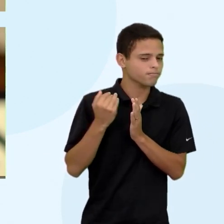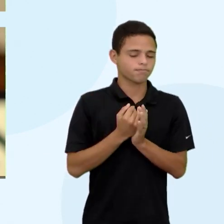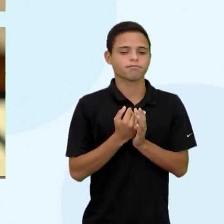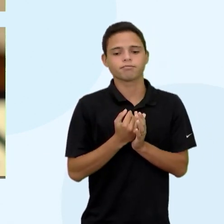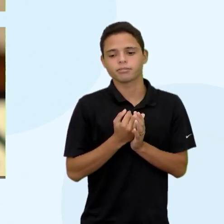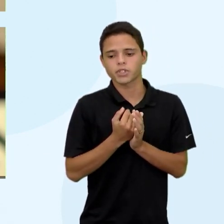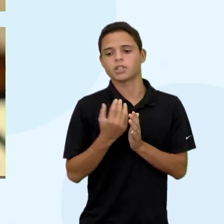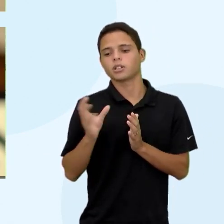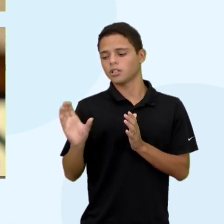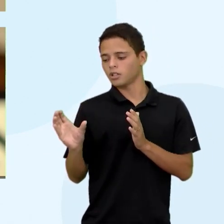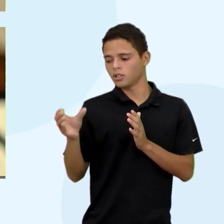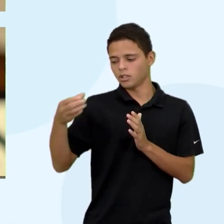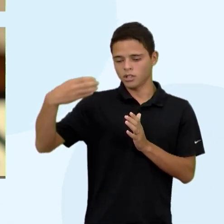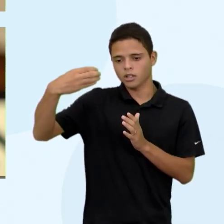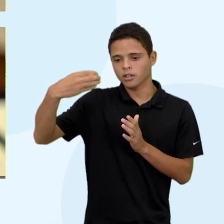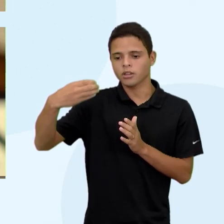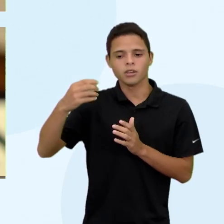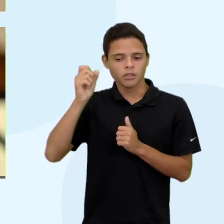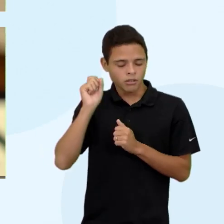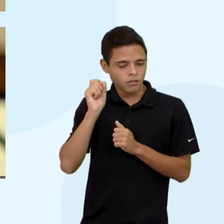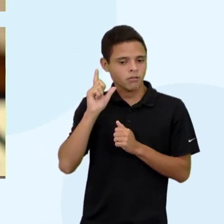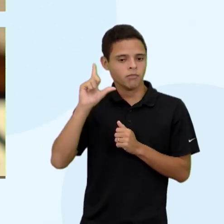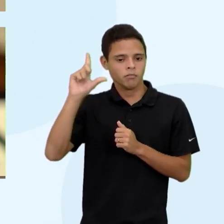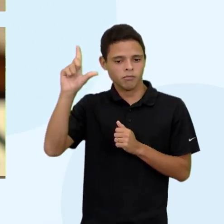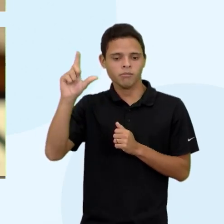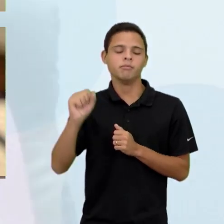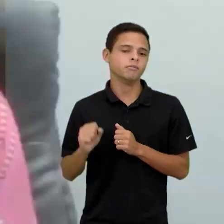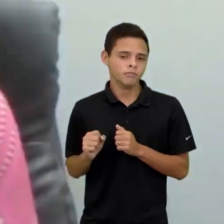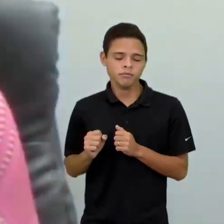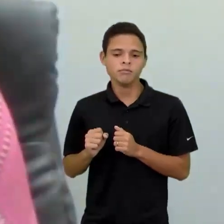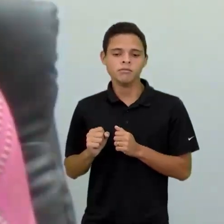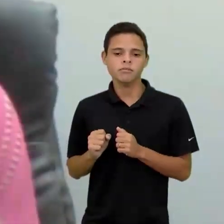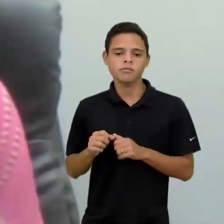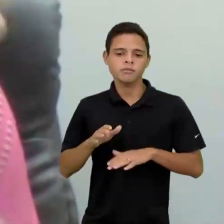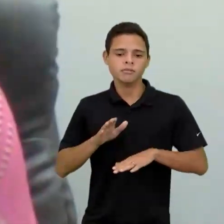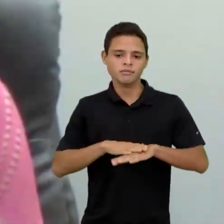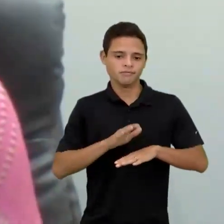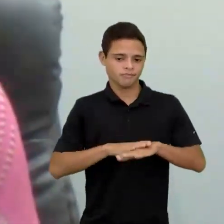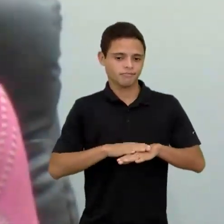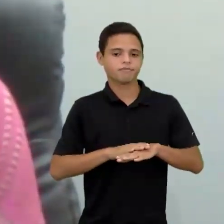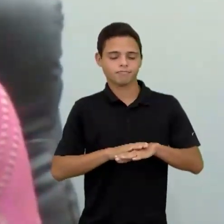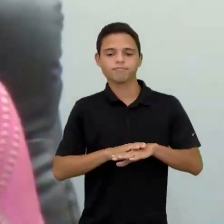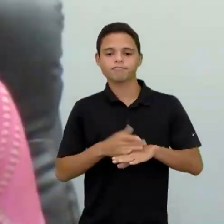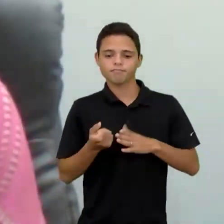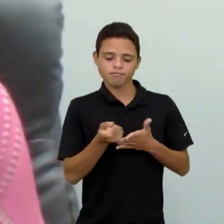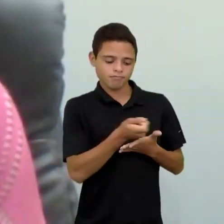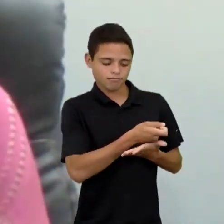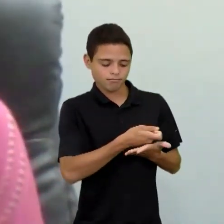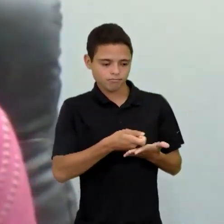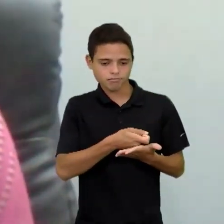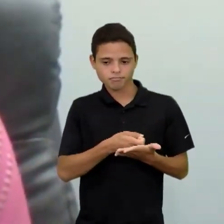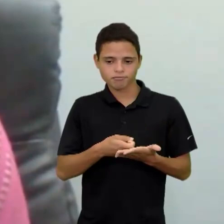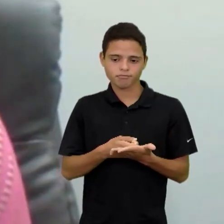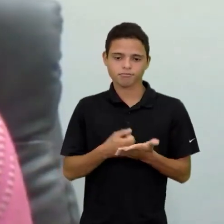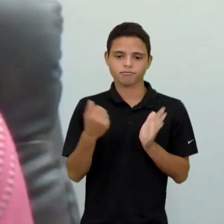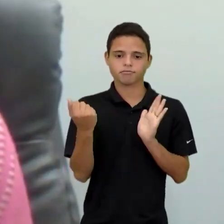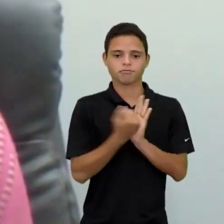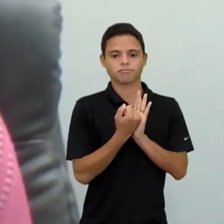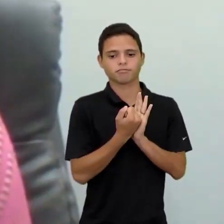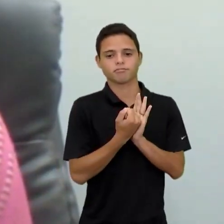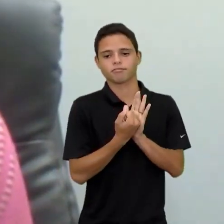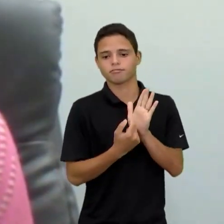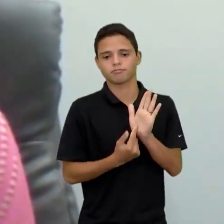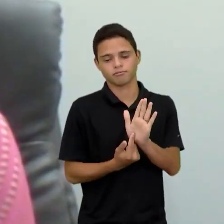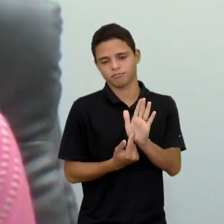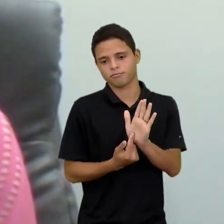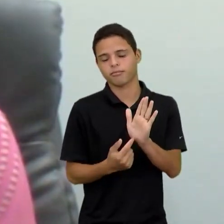lápis convencional. Então, ele consegue, com apreensão palmar, escrever e marcar. Esse aluno não vai